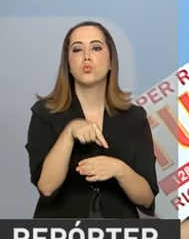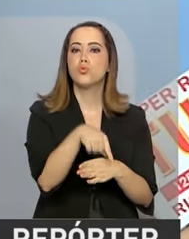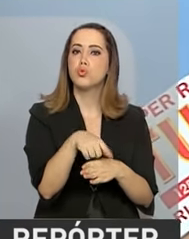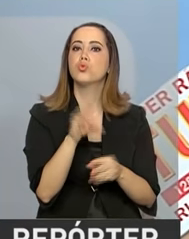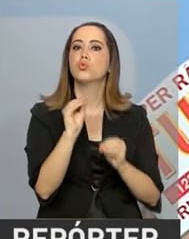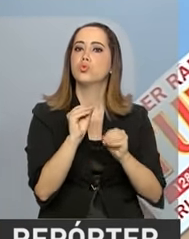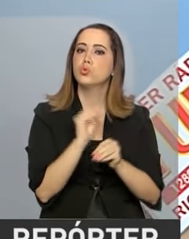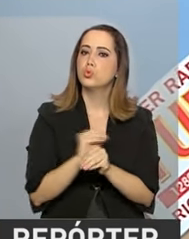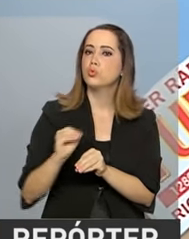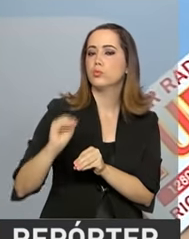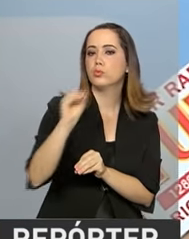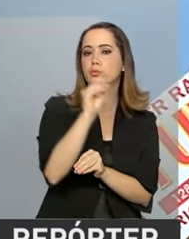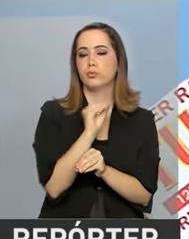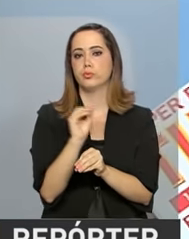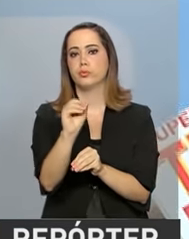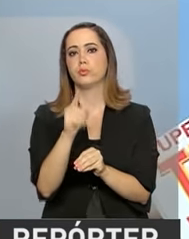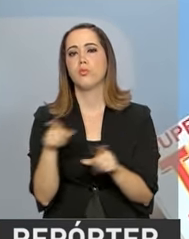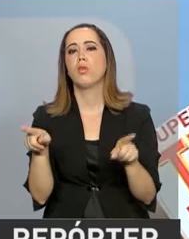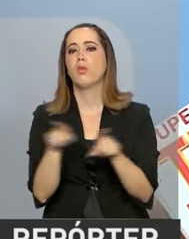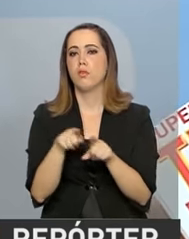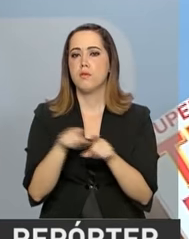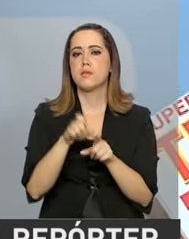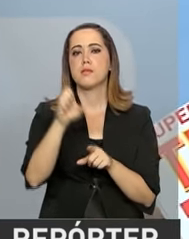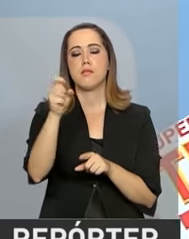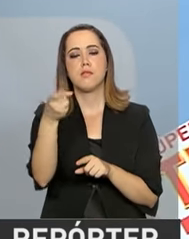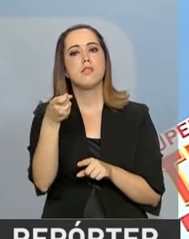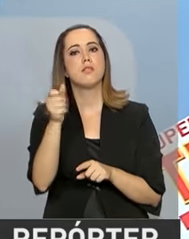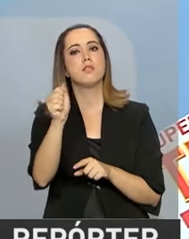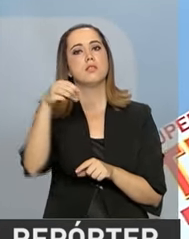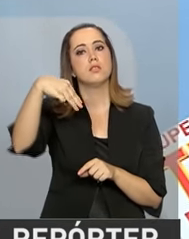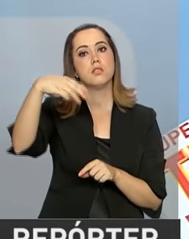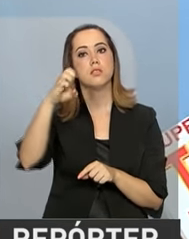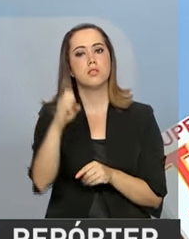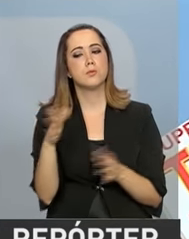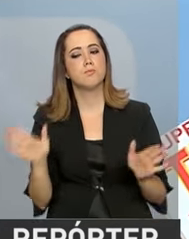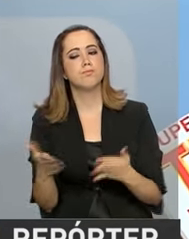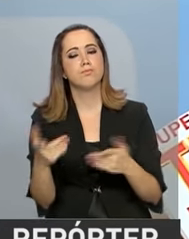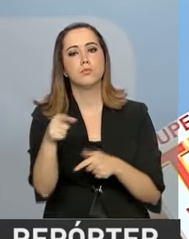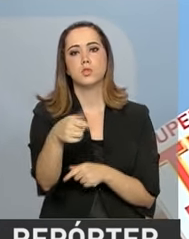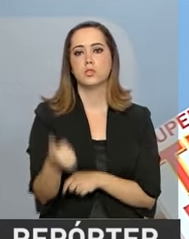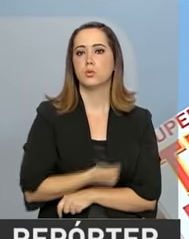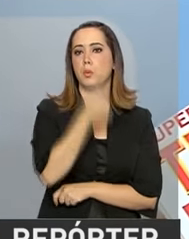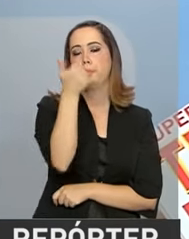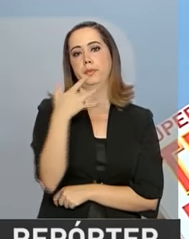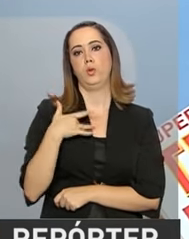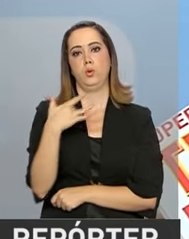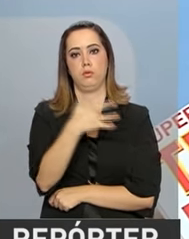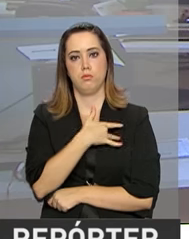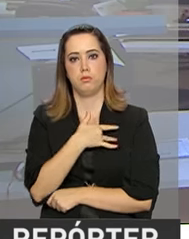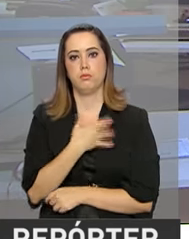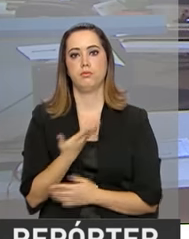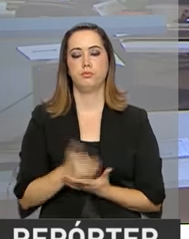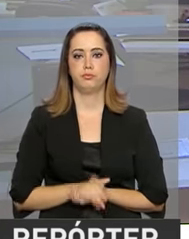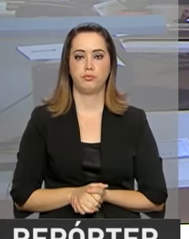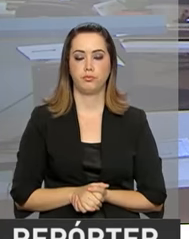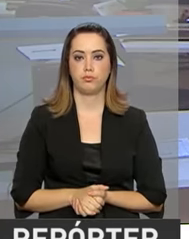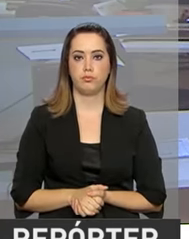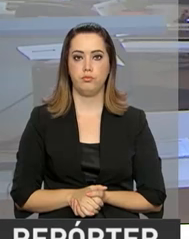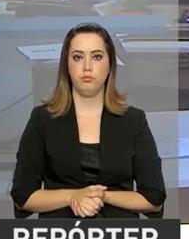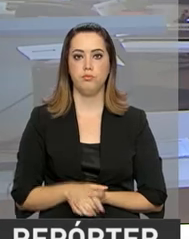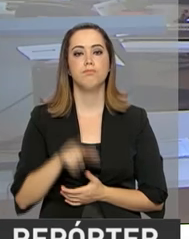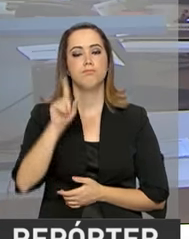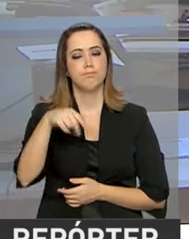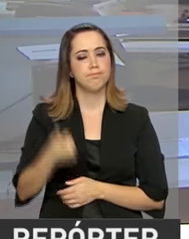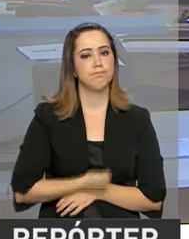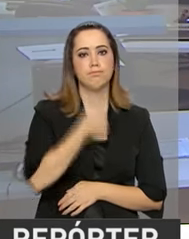capturá-los para fazer os exames, para incentivá-los a cuidar da sua saúde preventivamente. É melhor